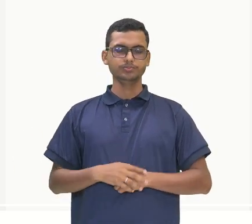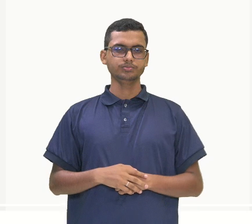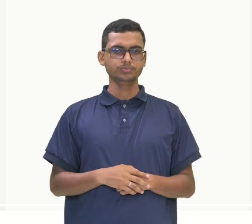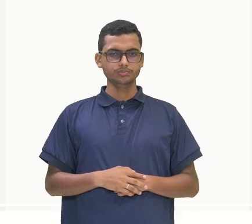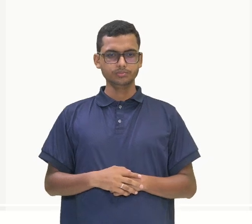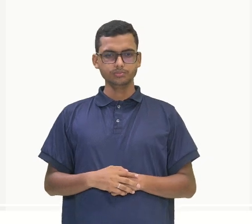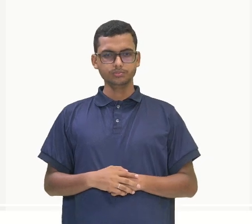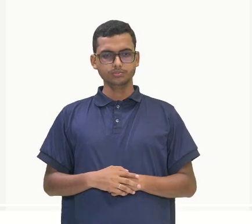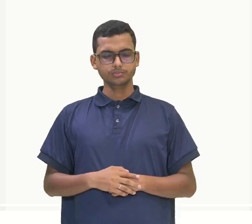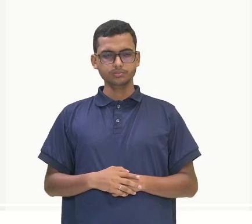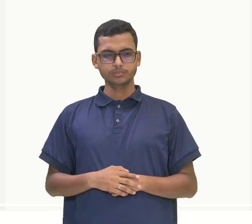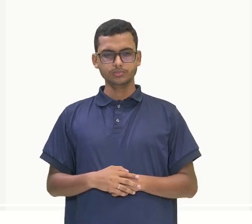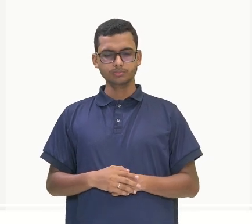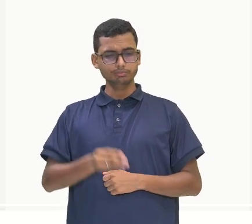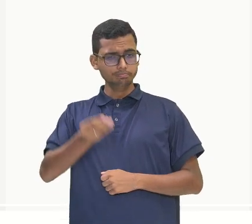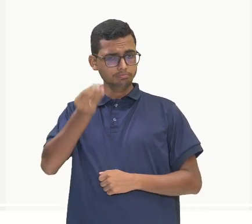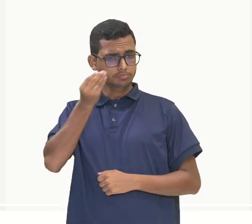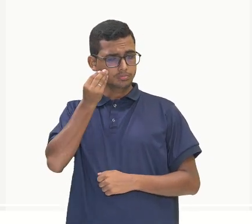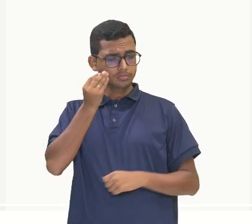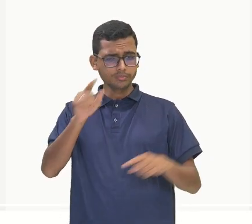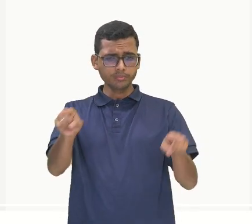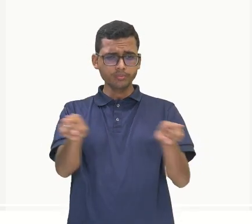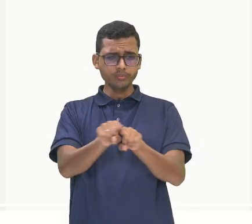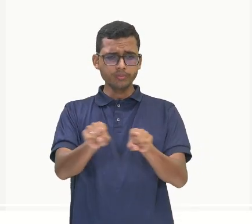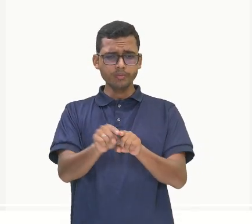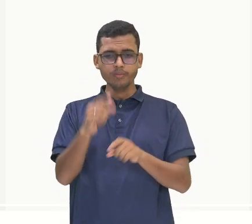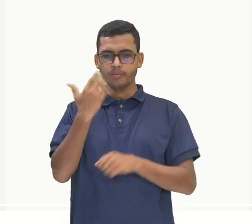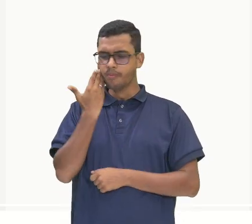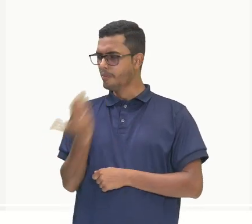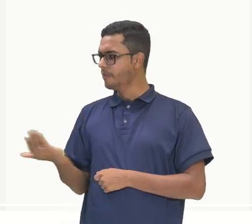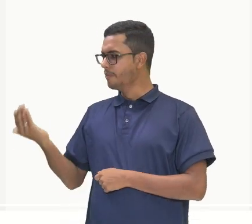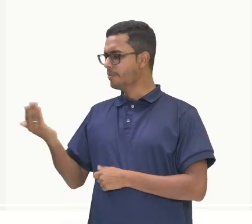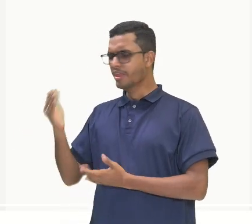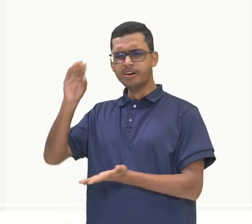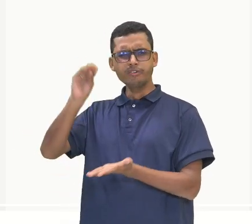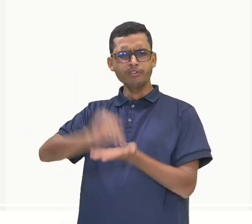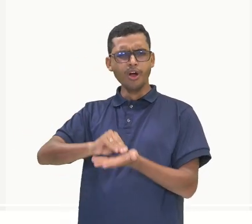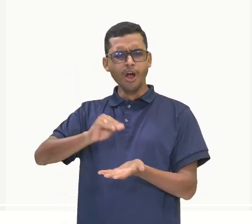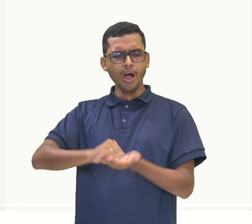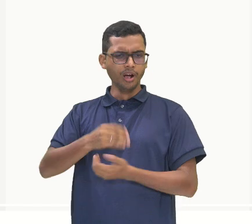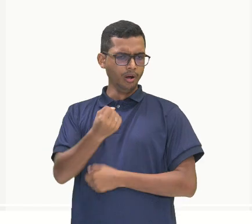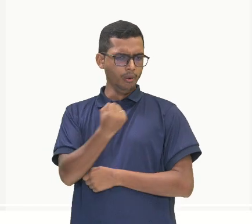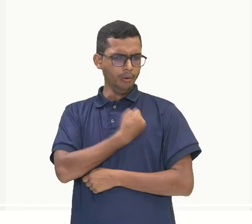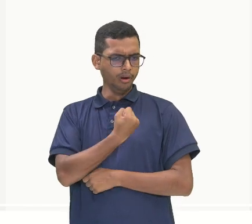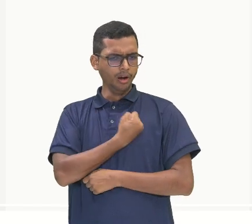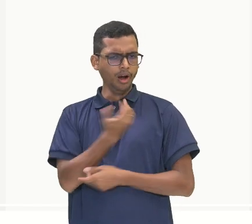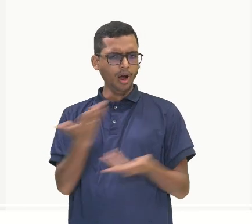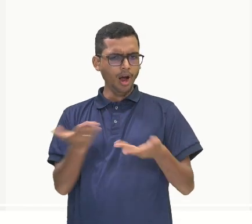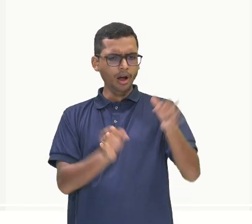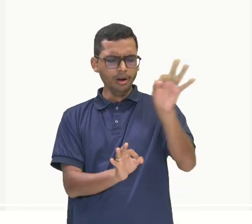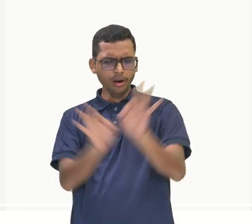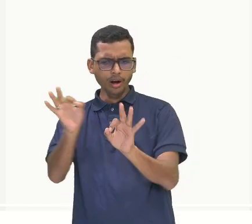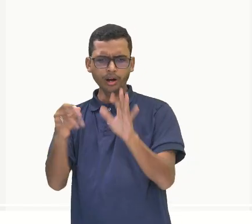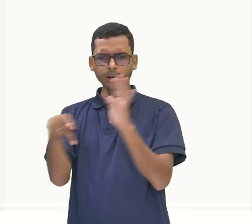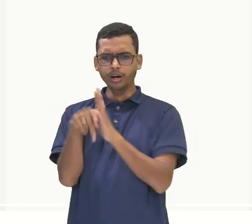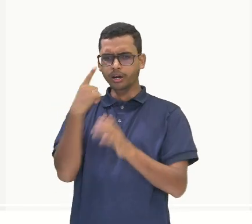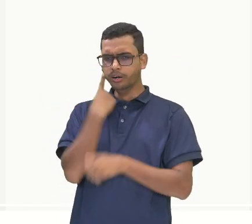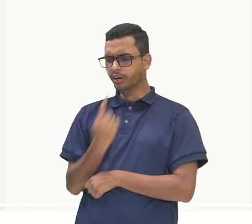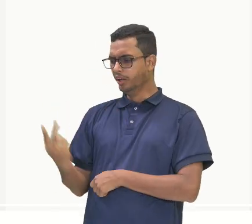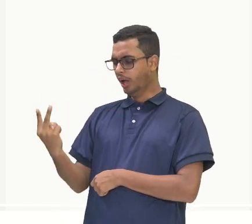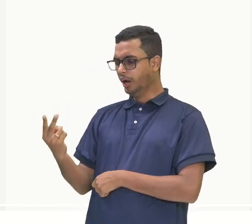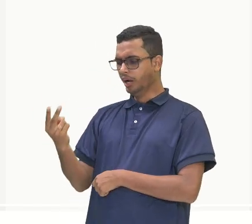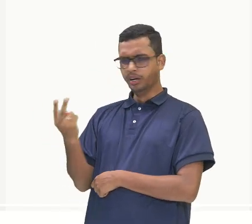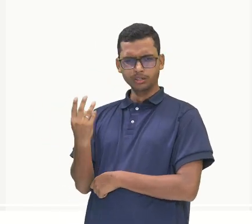11,254. Observe comigo que está faltando uma casa decimal aqui, ó. Então, vou escrever o 0 para